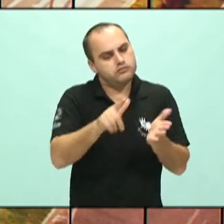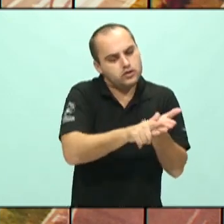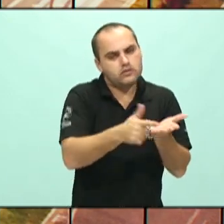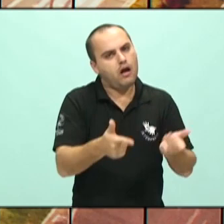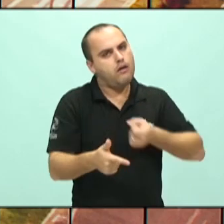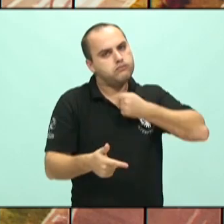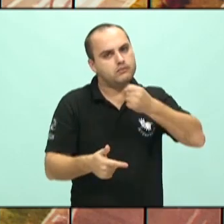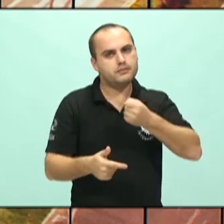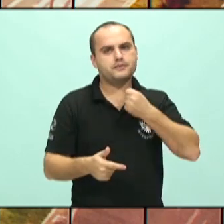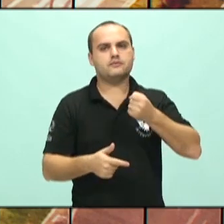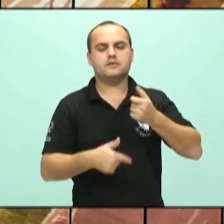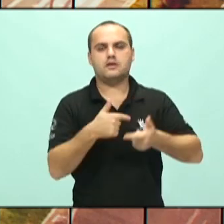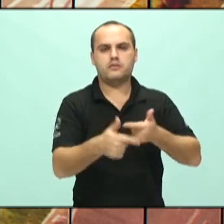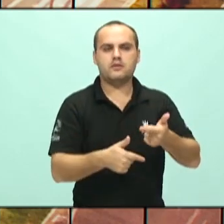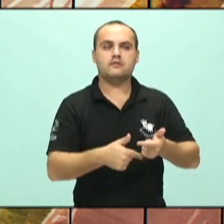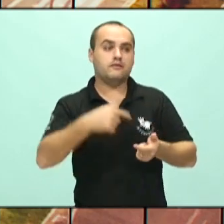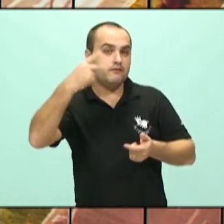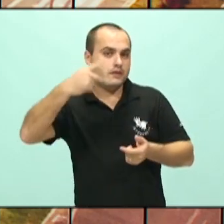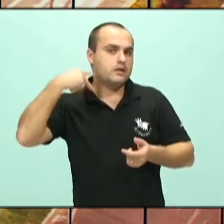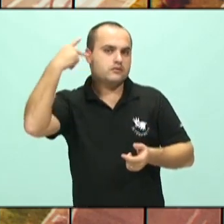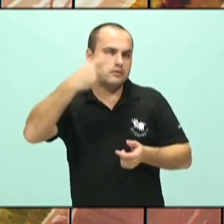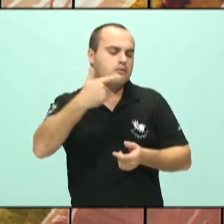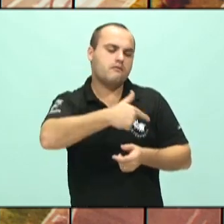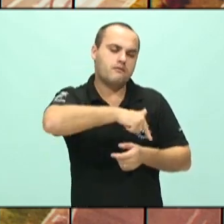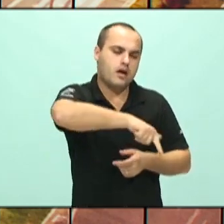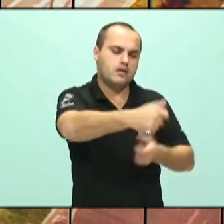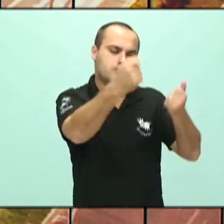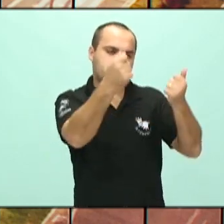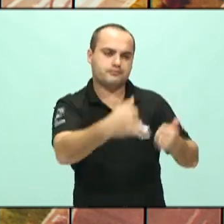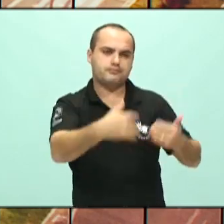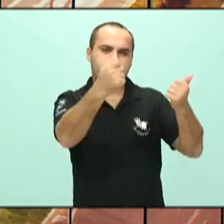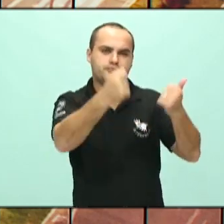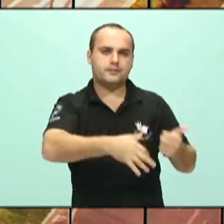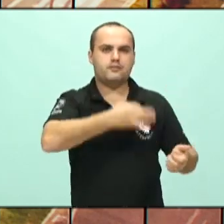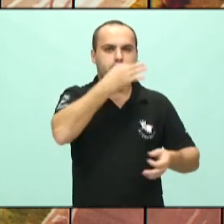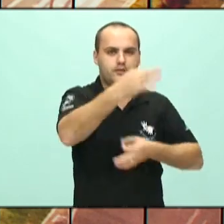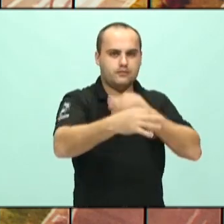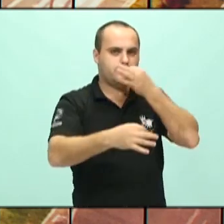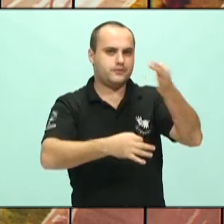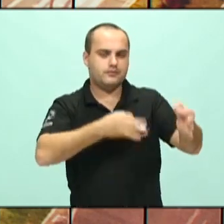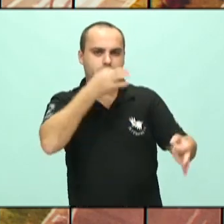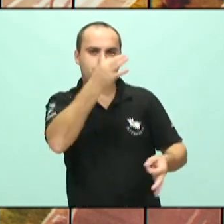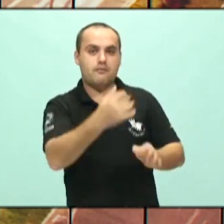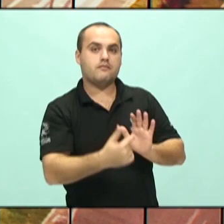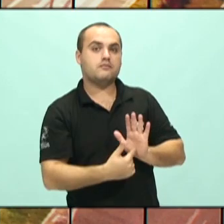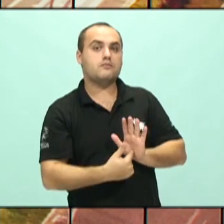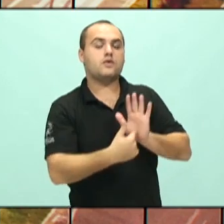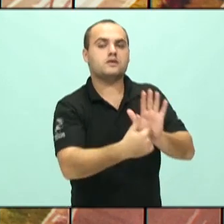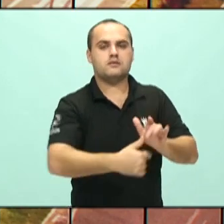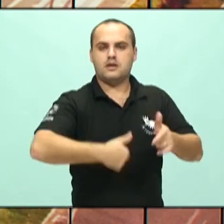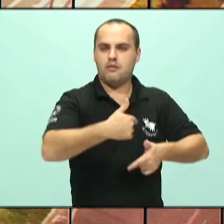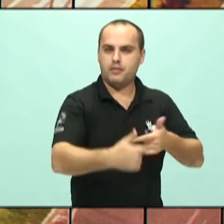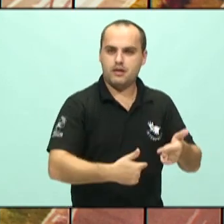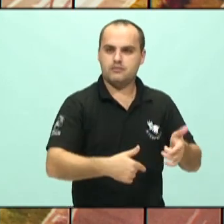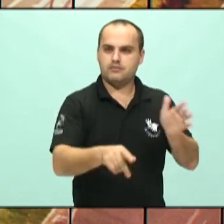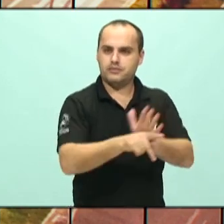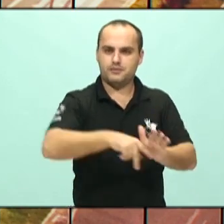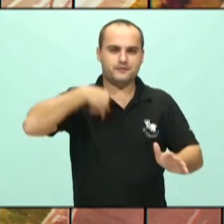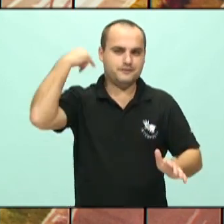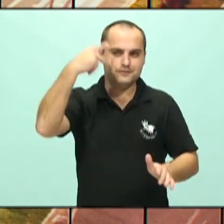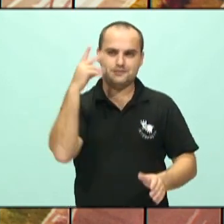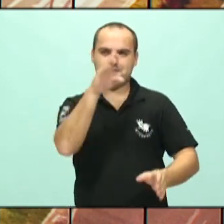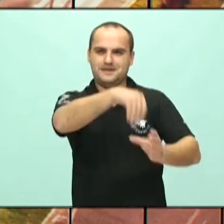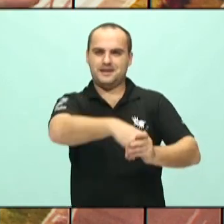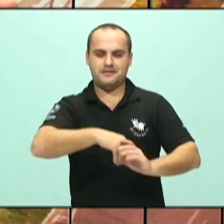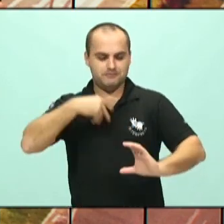o nosso trabalho de jornalismo. O vereador vai colocando as suas opiniões e mostrando o seu trabalho também, que realiza aqui nesta